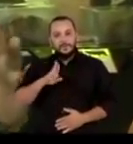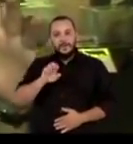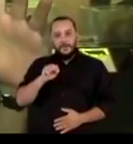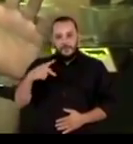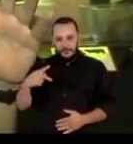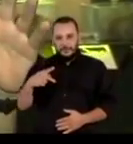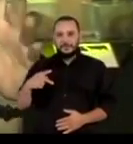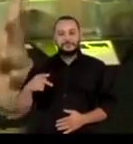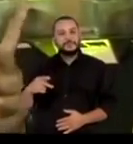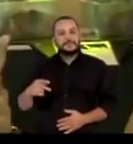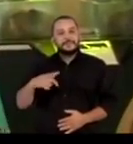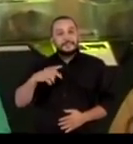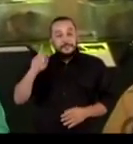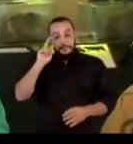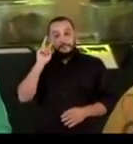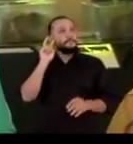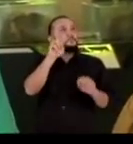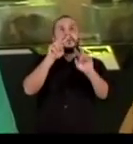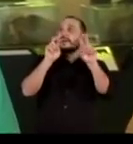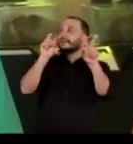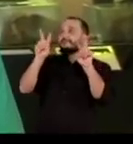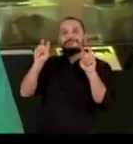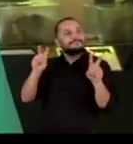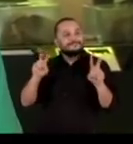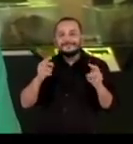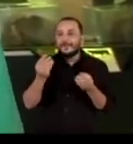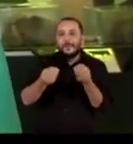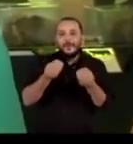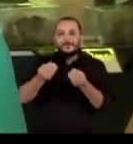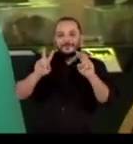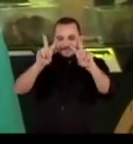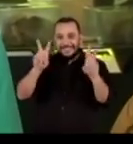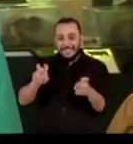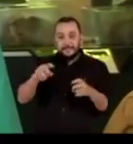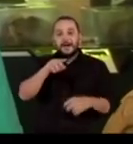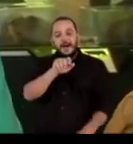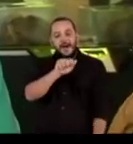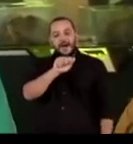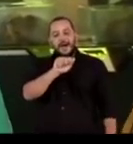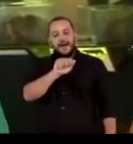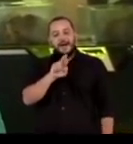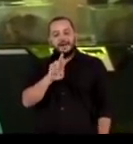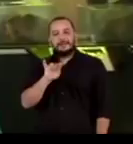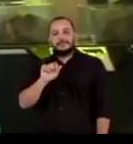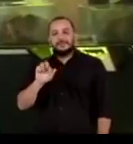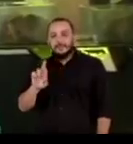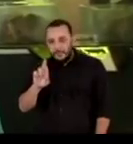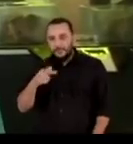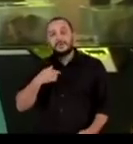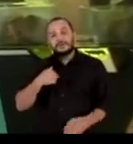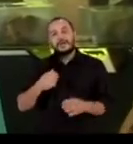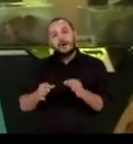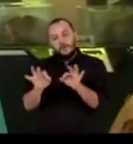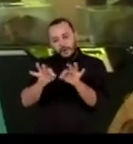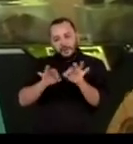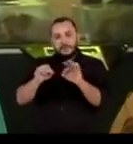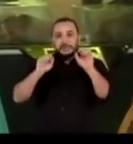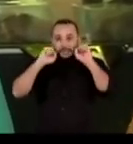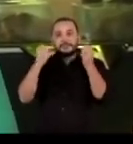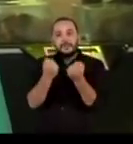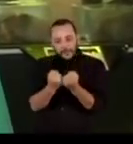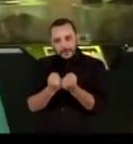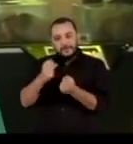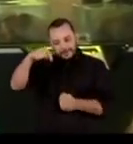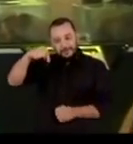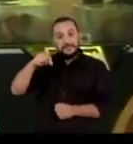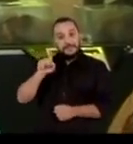é para dar essa fotografia sobre esse tema, né? E o Arthur, que organizou esse simpósio, acontece aqui no ICB, que fica no Instituto de Ciência